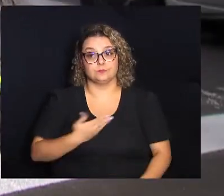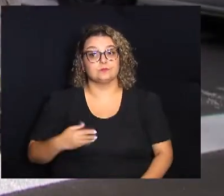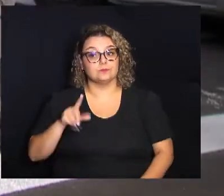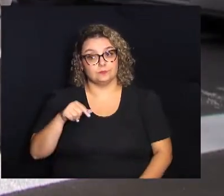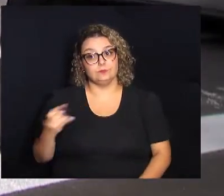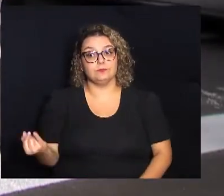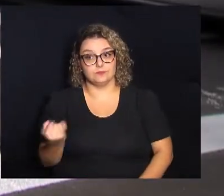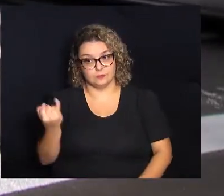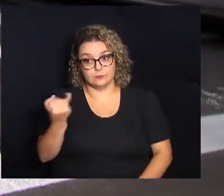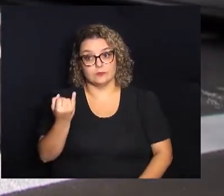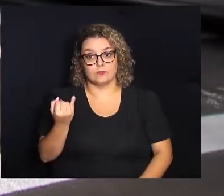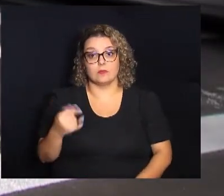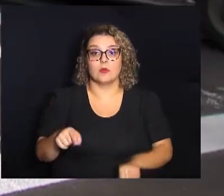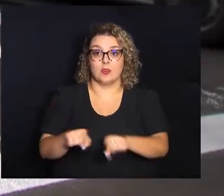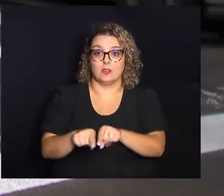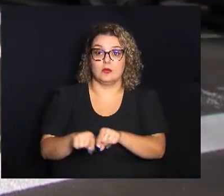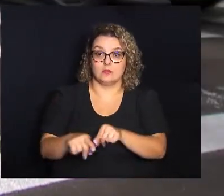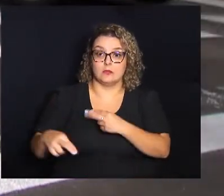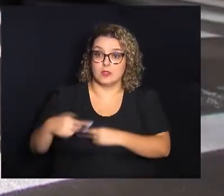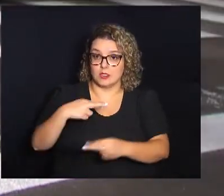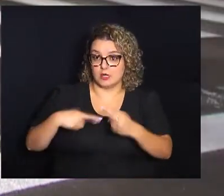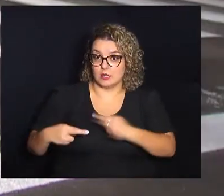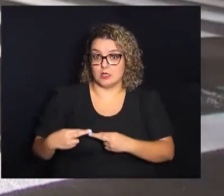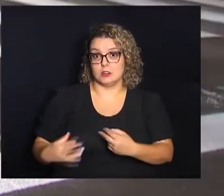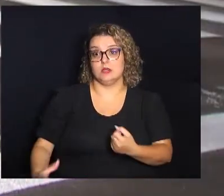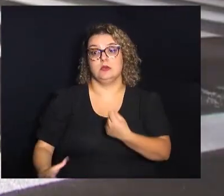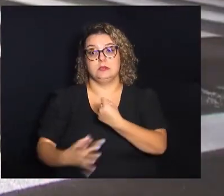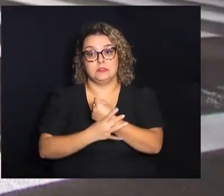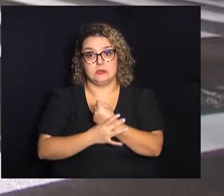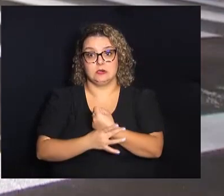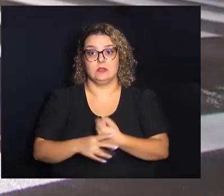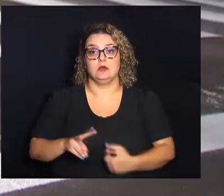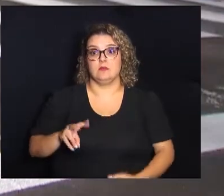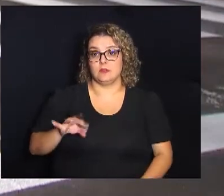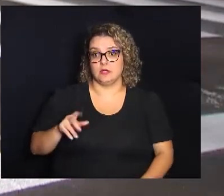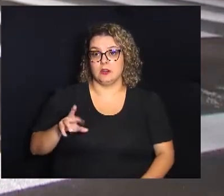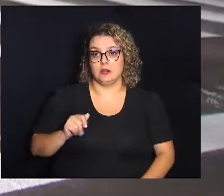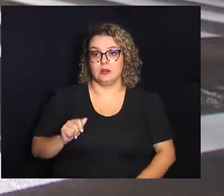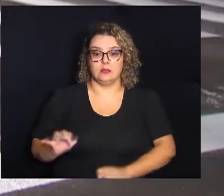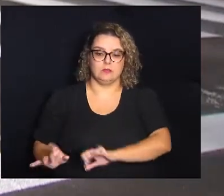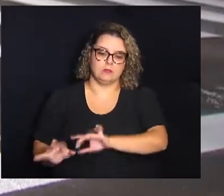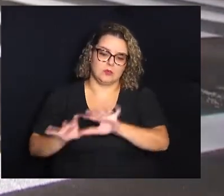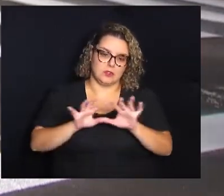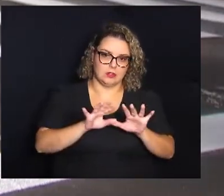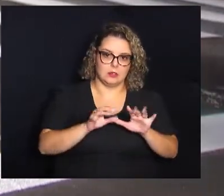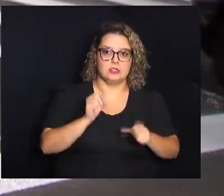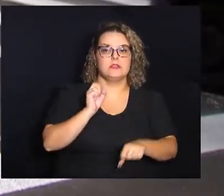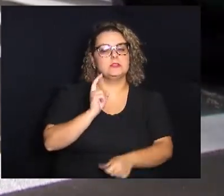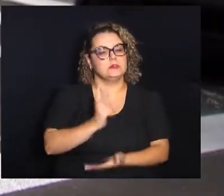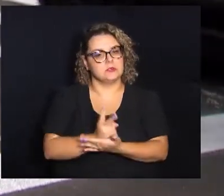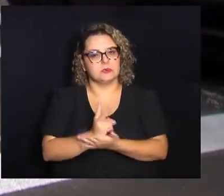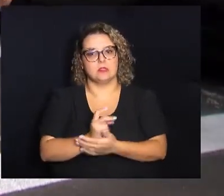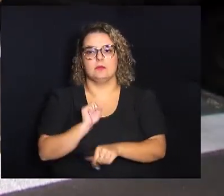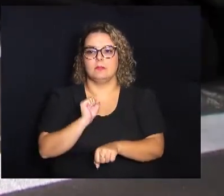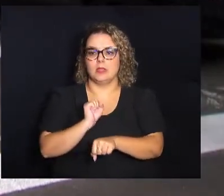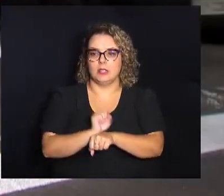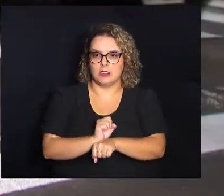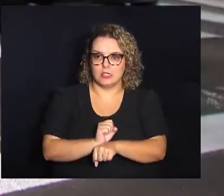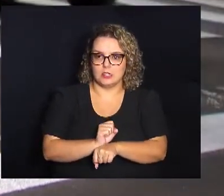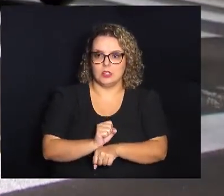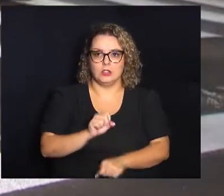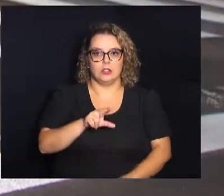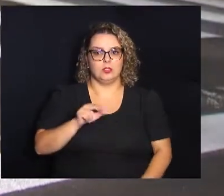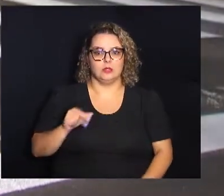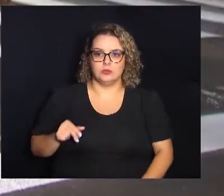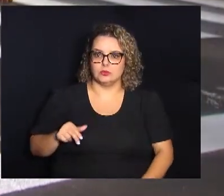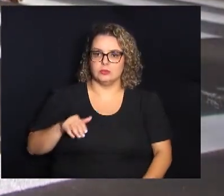importante também em relação à segurança viária. Então embarcar e desembarcar com o veículo sempre parado, né, nunca com o veículo